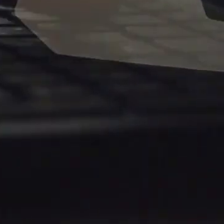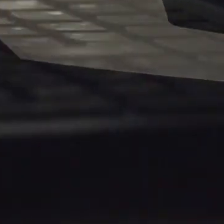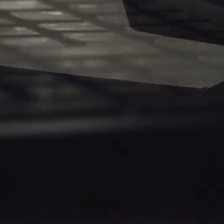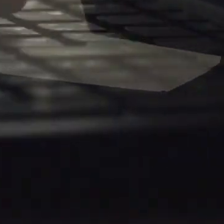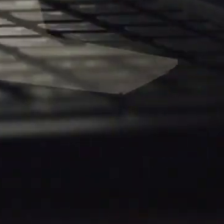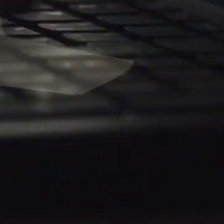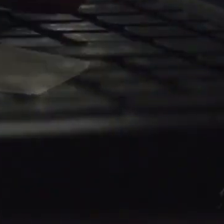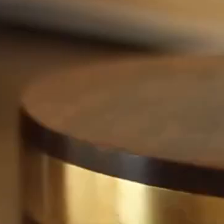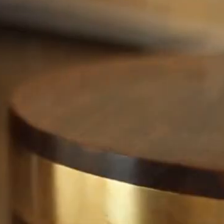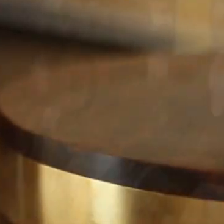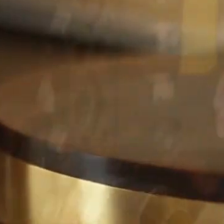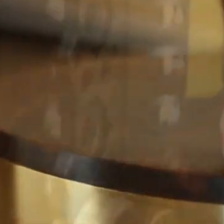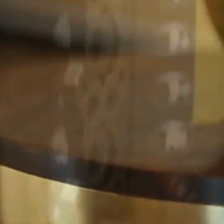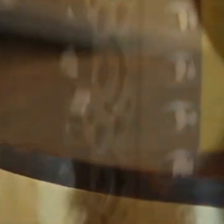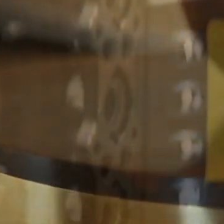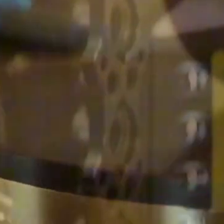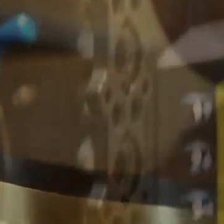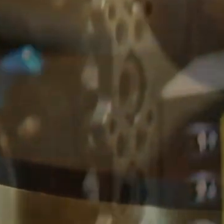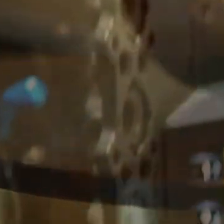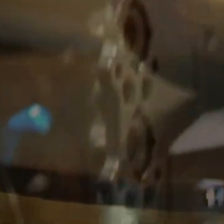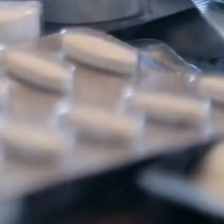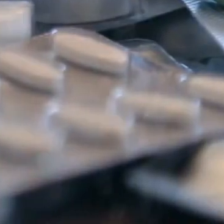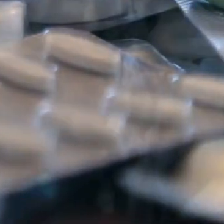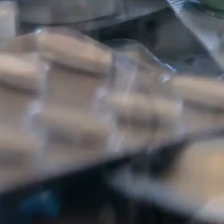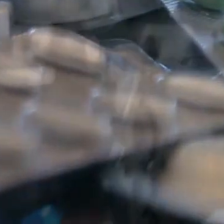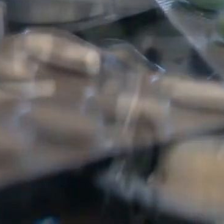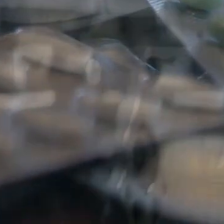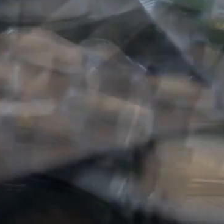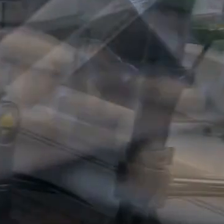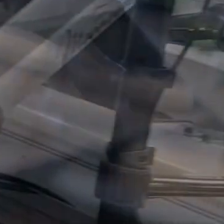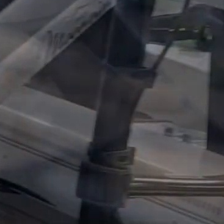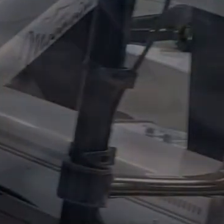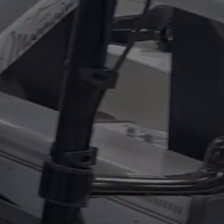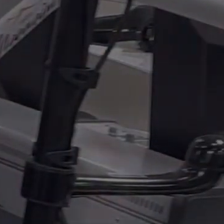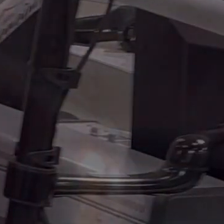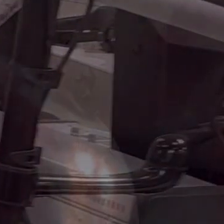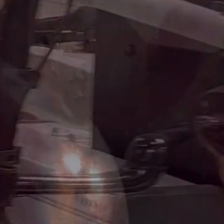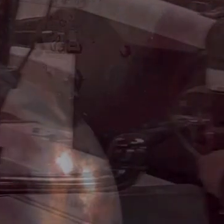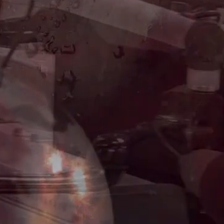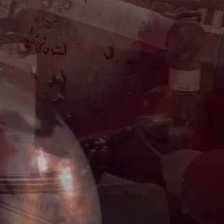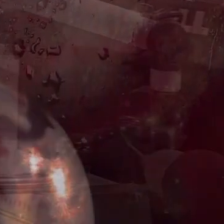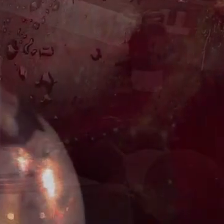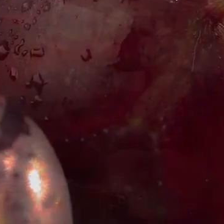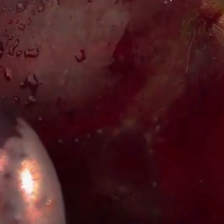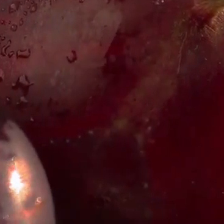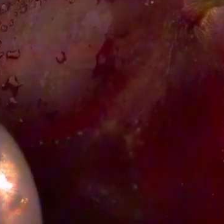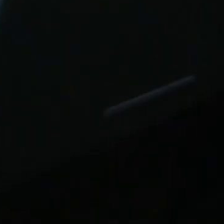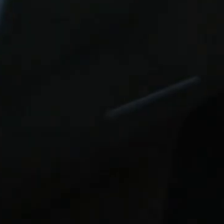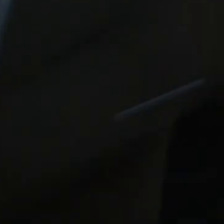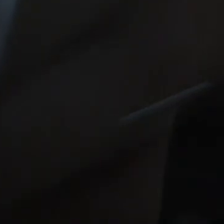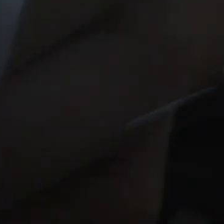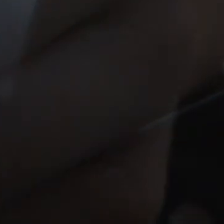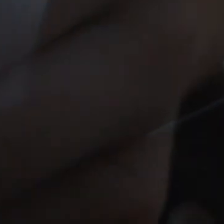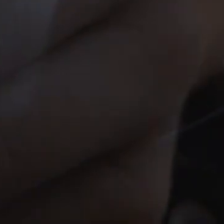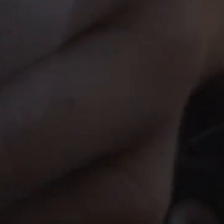Está entrando no ar. Você precisa saber. Muitas dicas para o seu dia a dia.